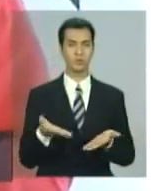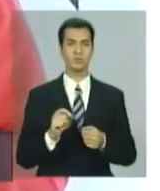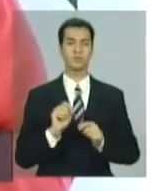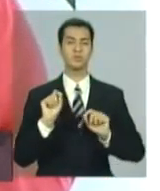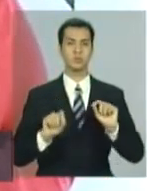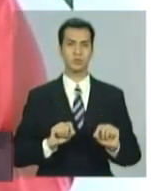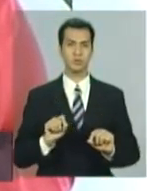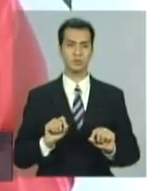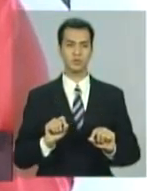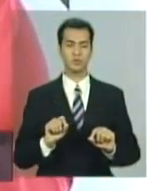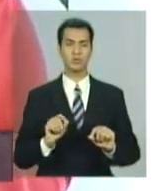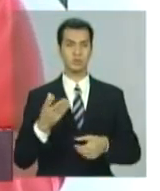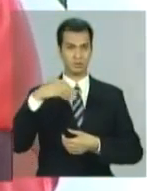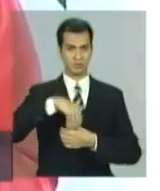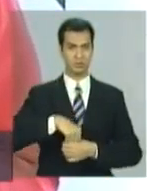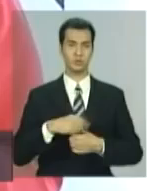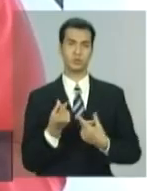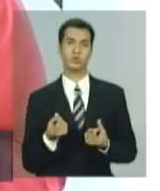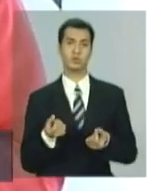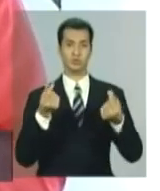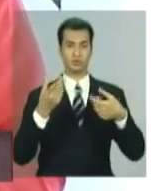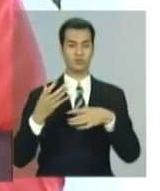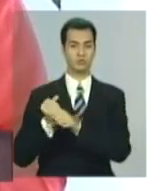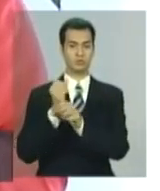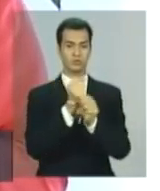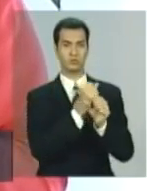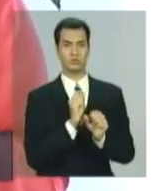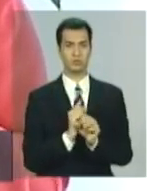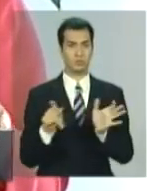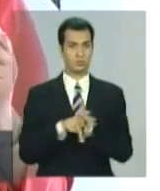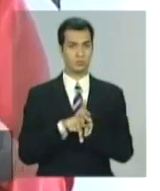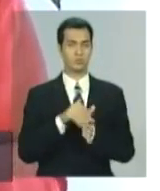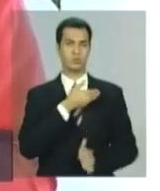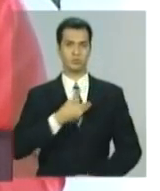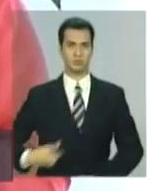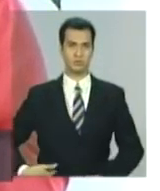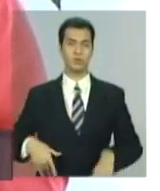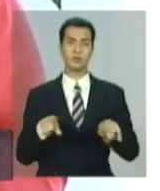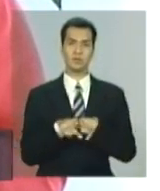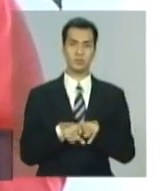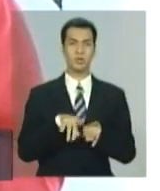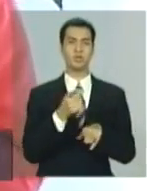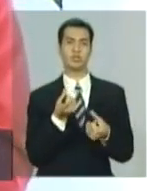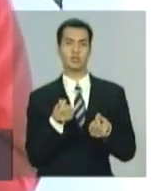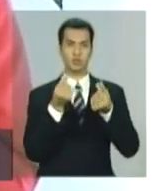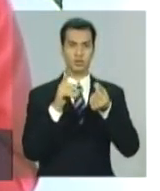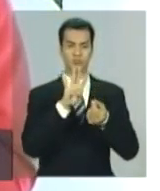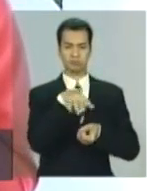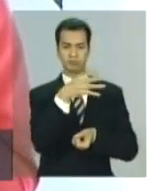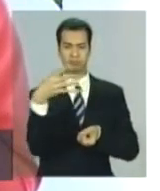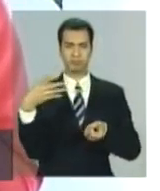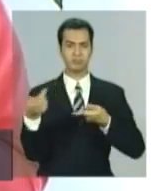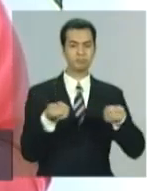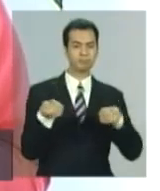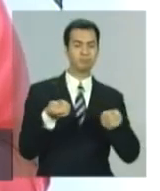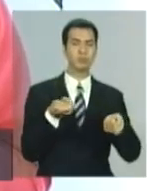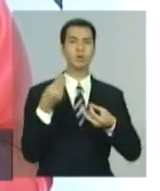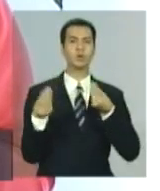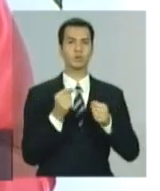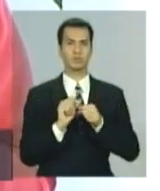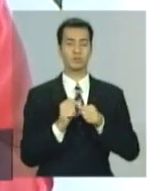nas finanças públicas e na nossa manejo orçamentário é ampliar a capacidade